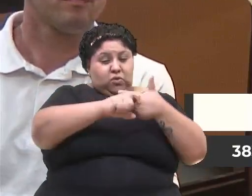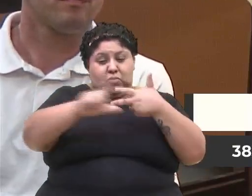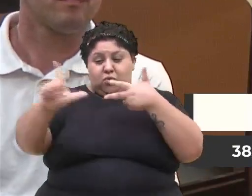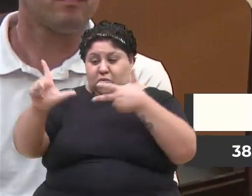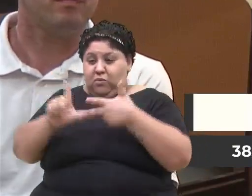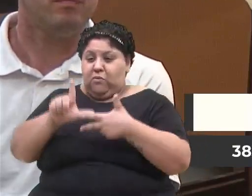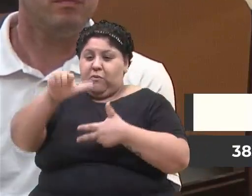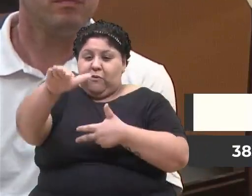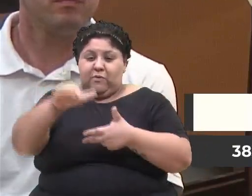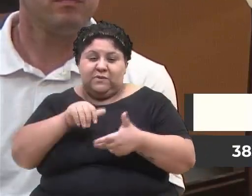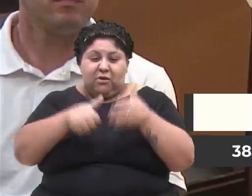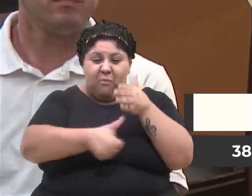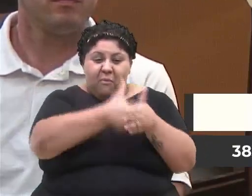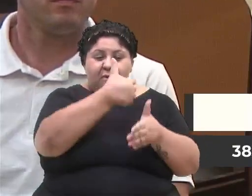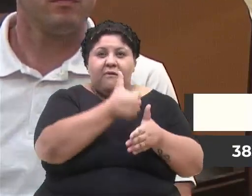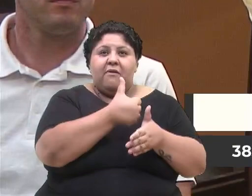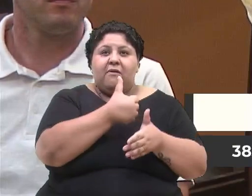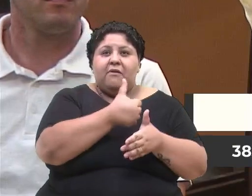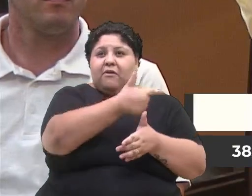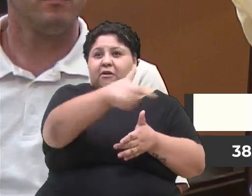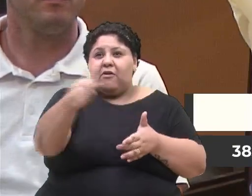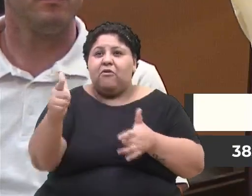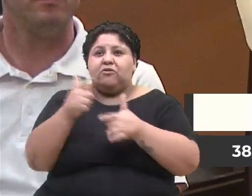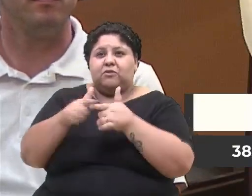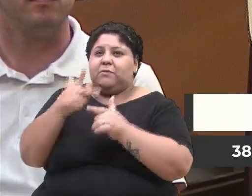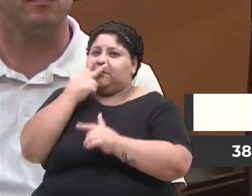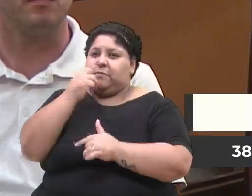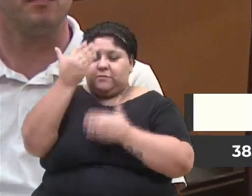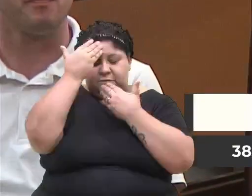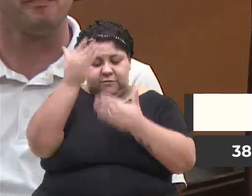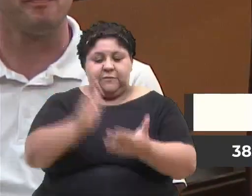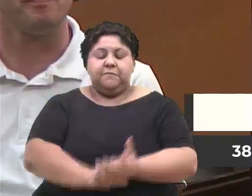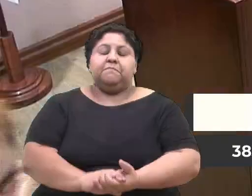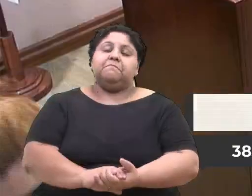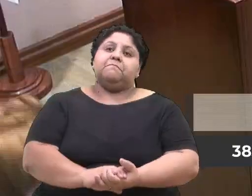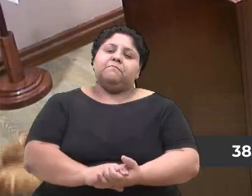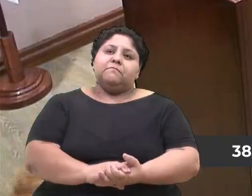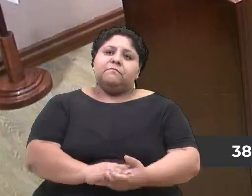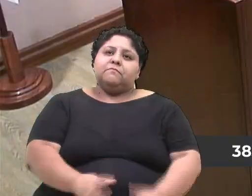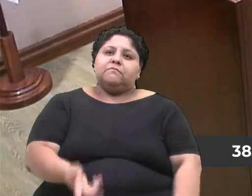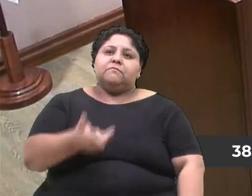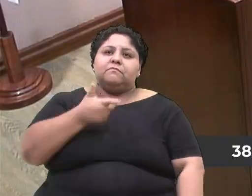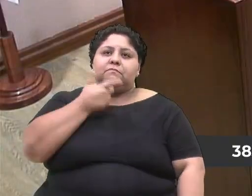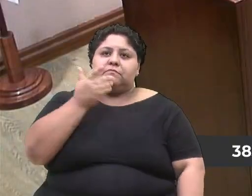minha vida. O mérito pesa muito mais e eu não me sentiria confortável em acompanhar esse veto, e